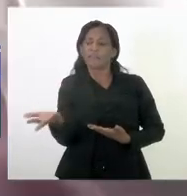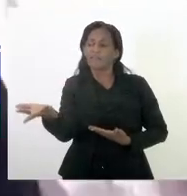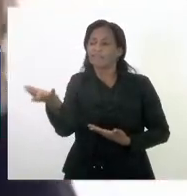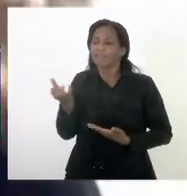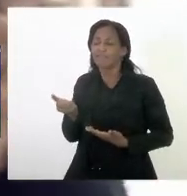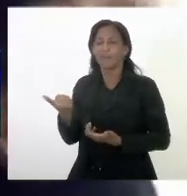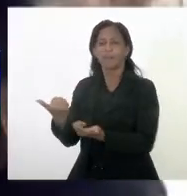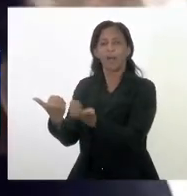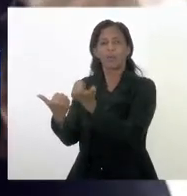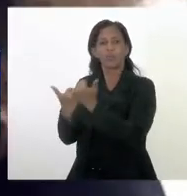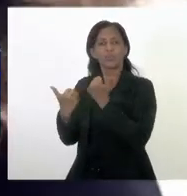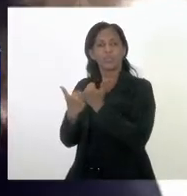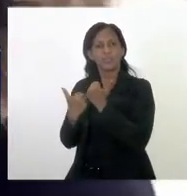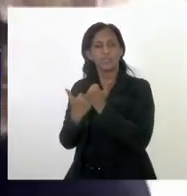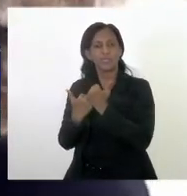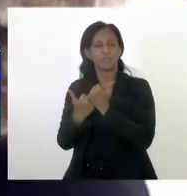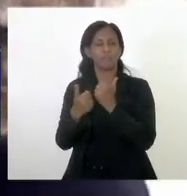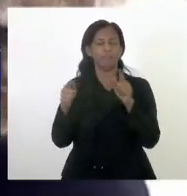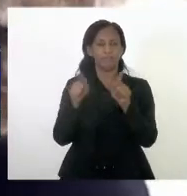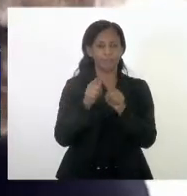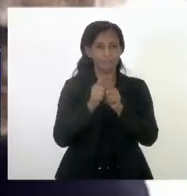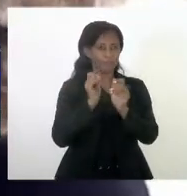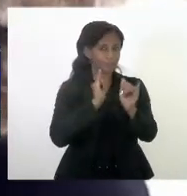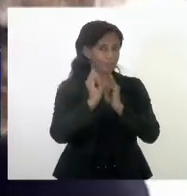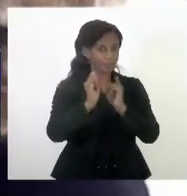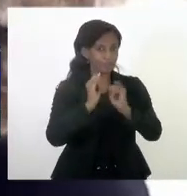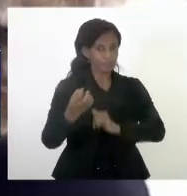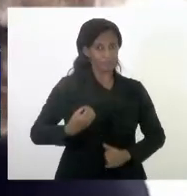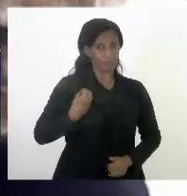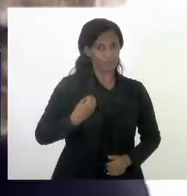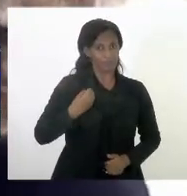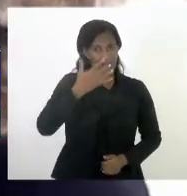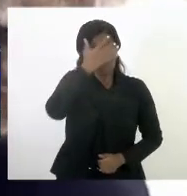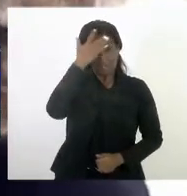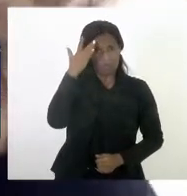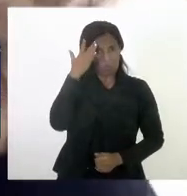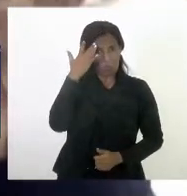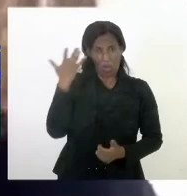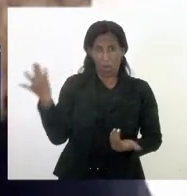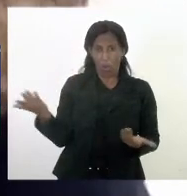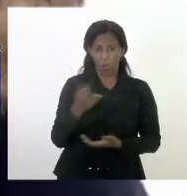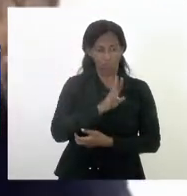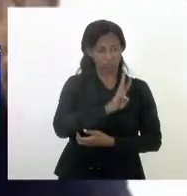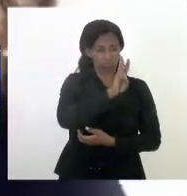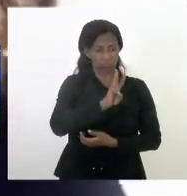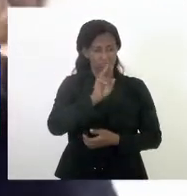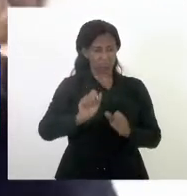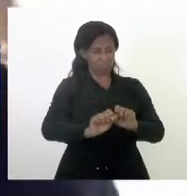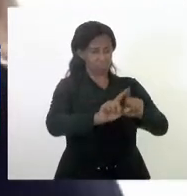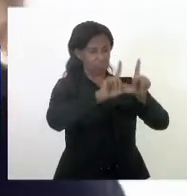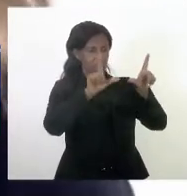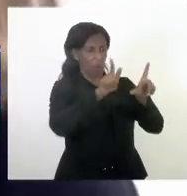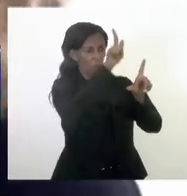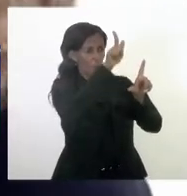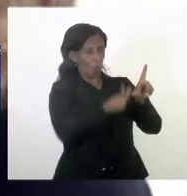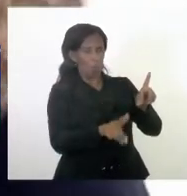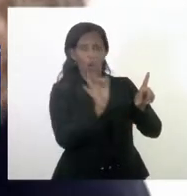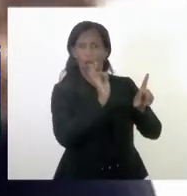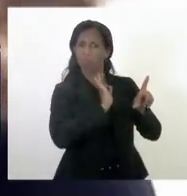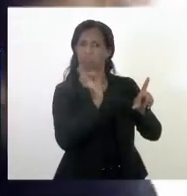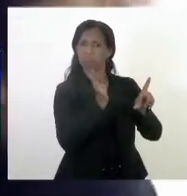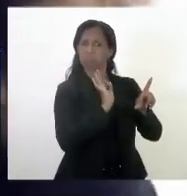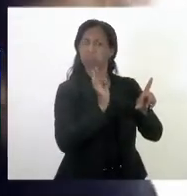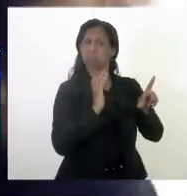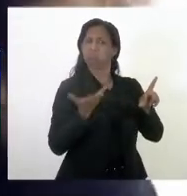auxílio e alguns dados dessas pessoas. Então, hoje, essa aba não tem informação nenhuma. Enquanto o